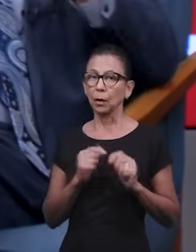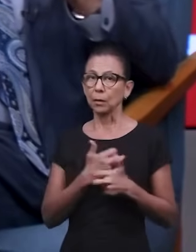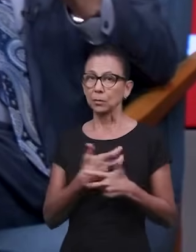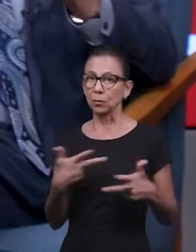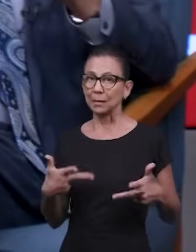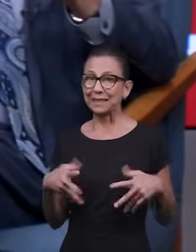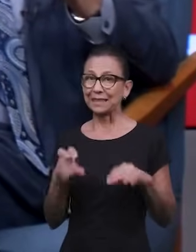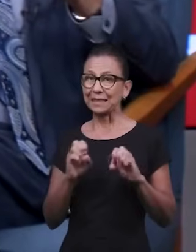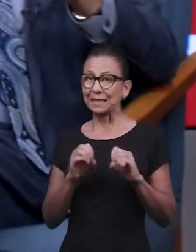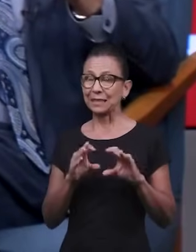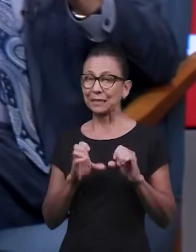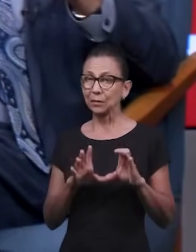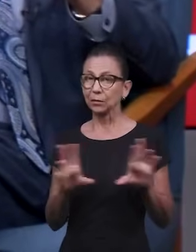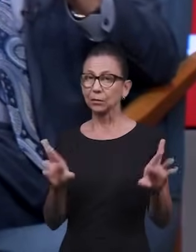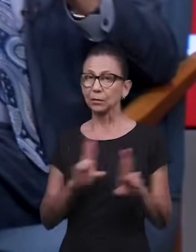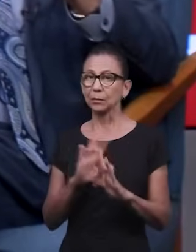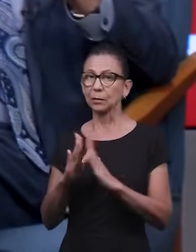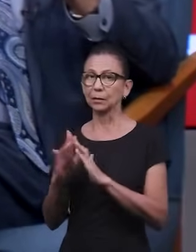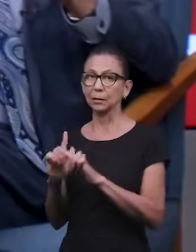então